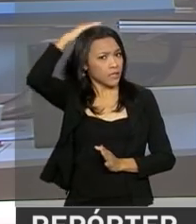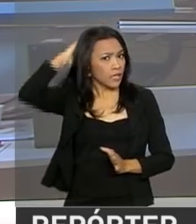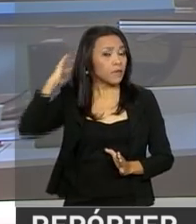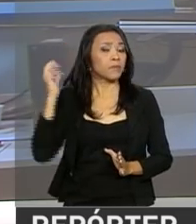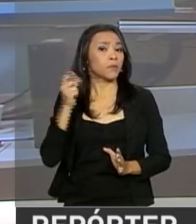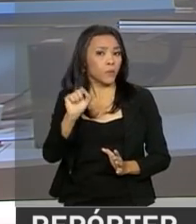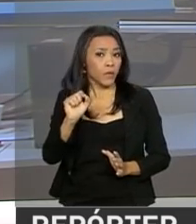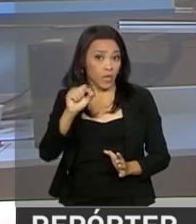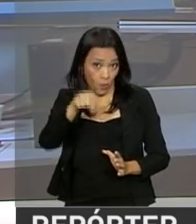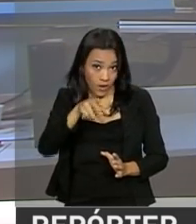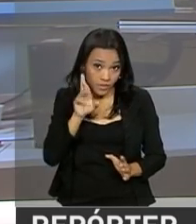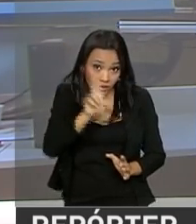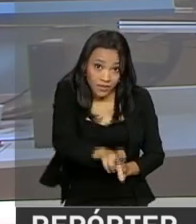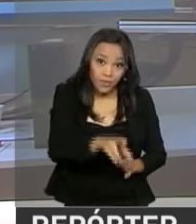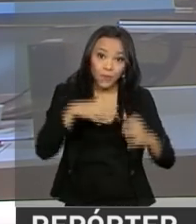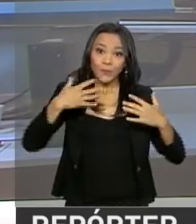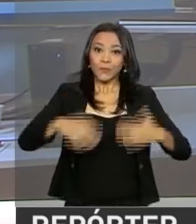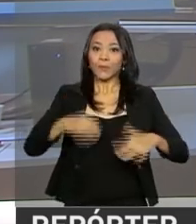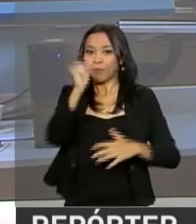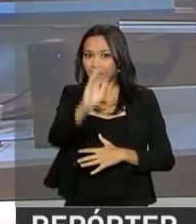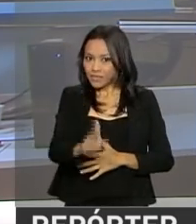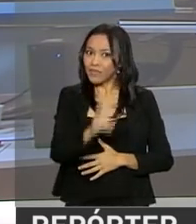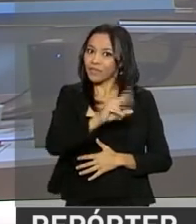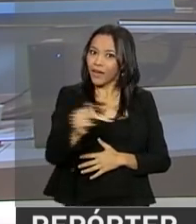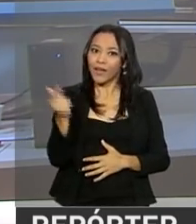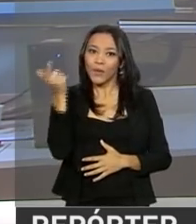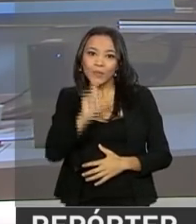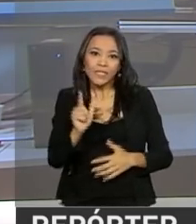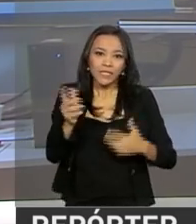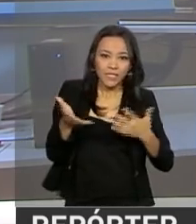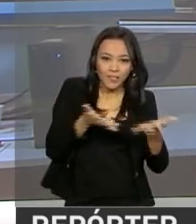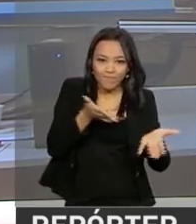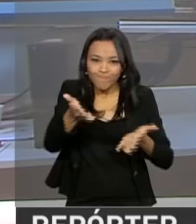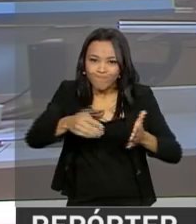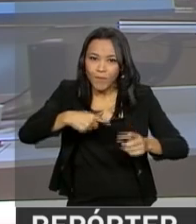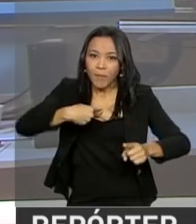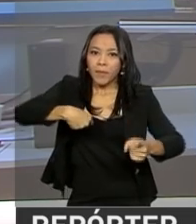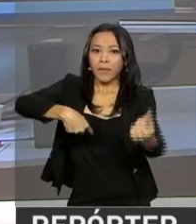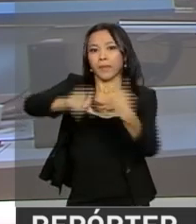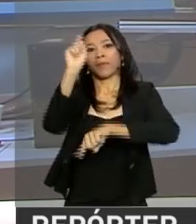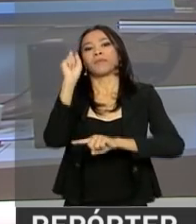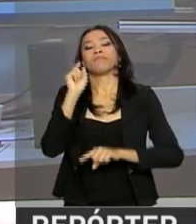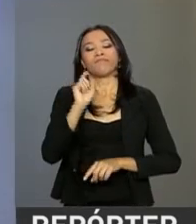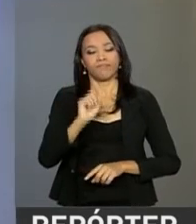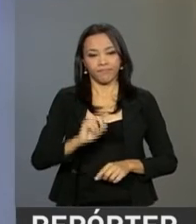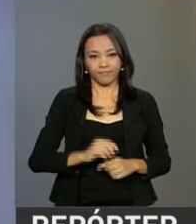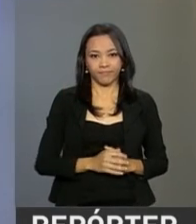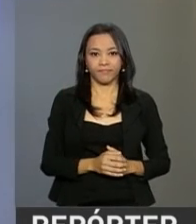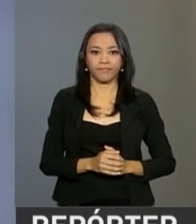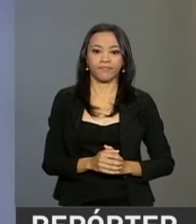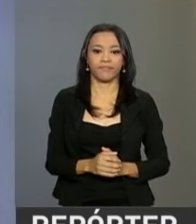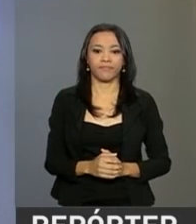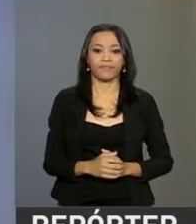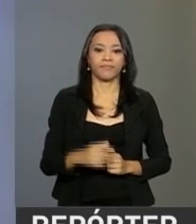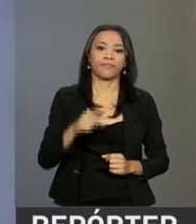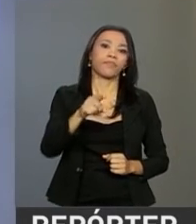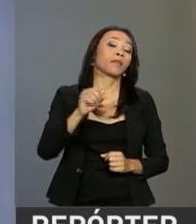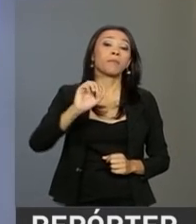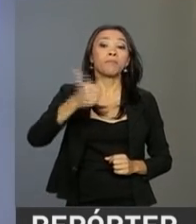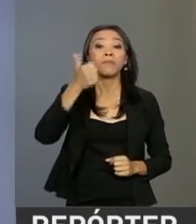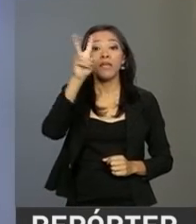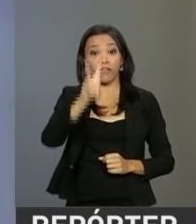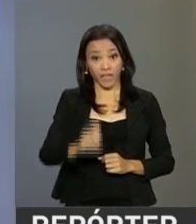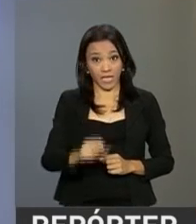que, com o resultado, o Brasil vai reencontrando a vocação de prosperidade. Foi a primeira vez